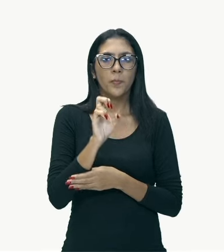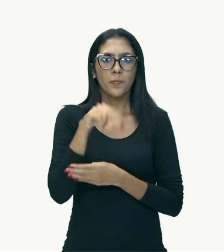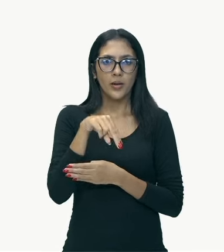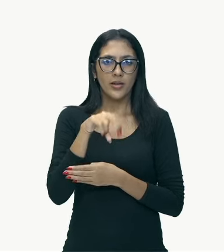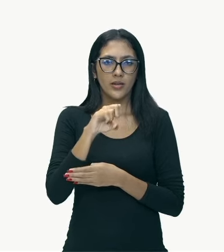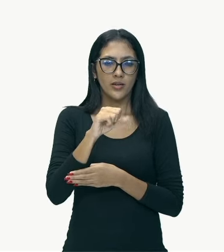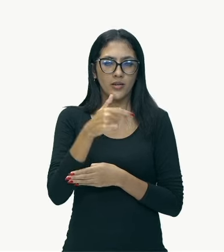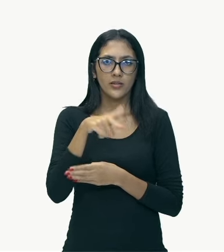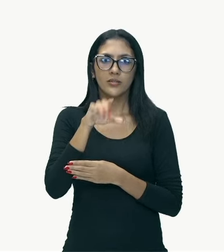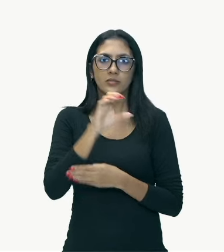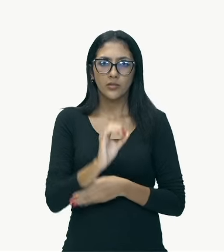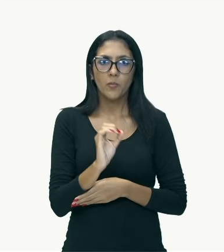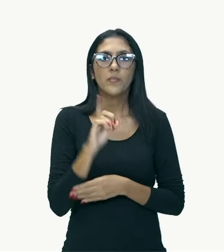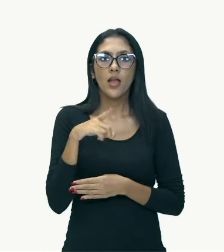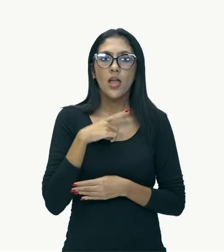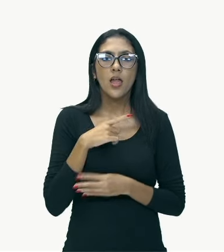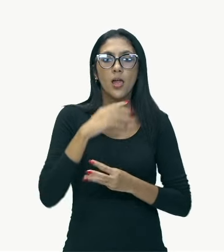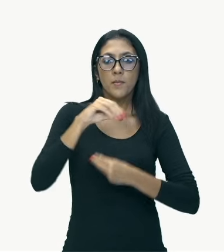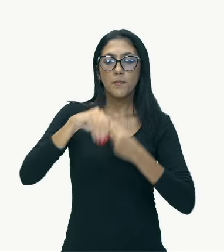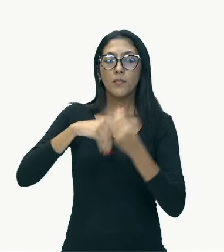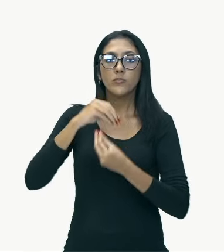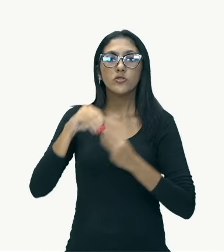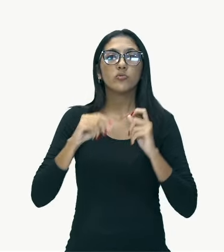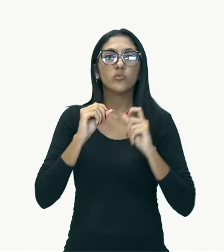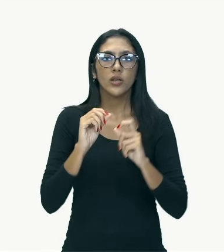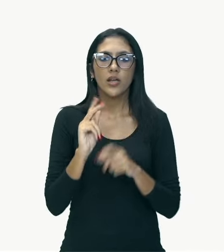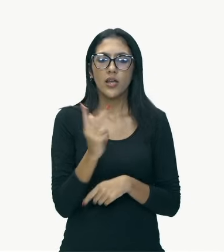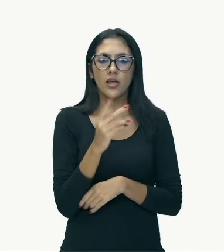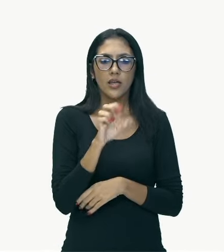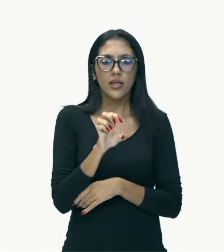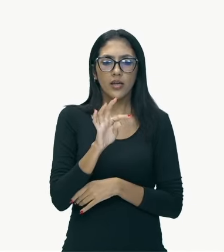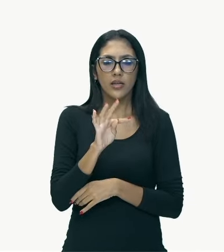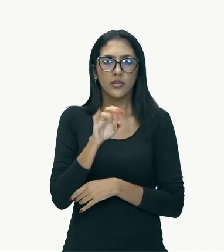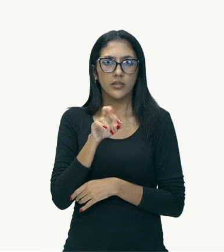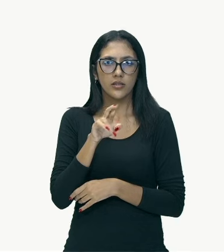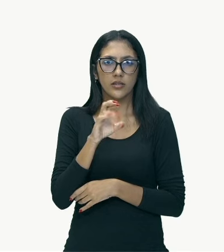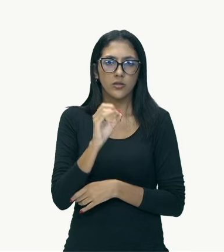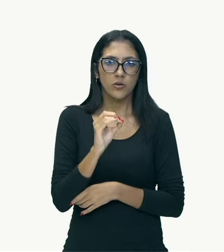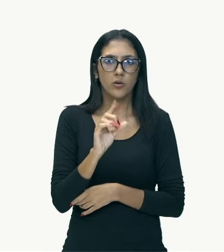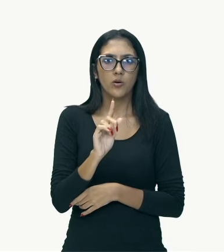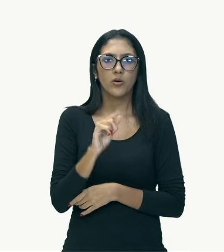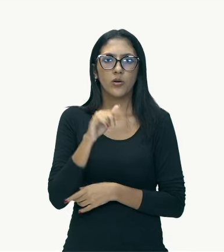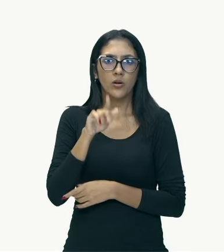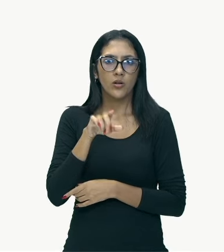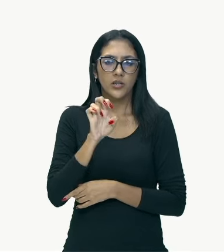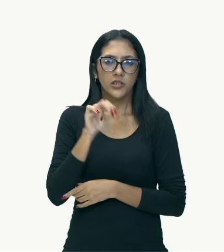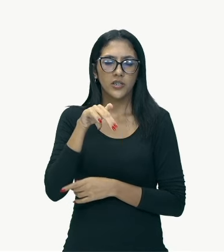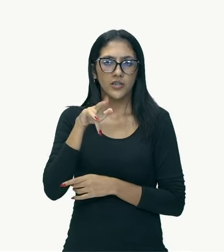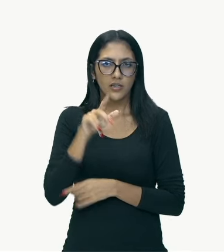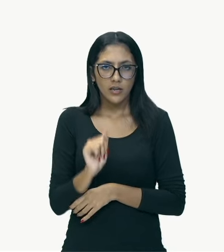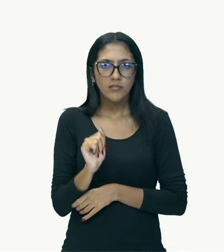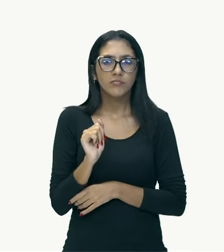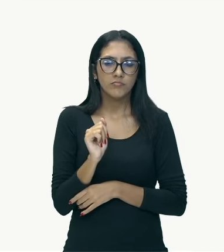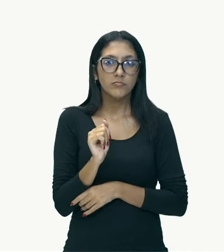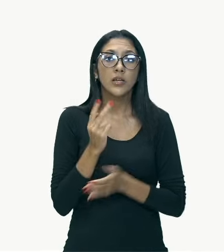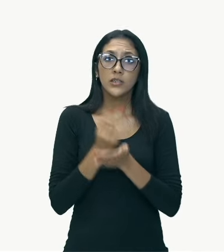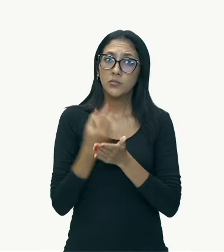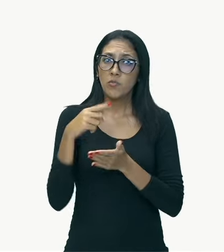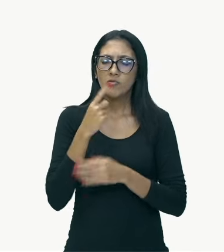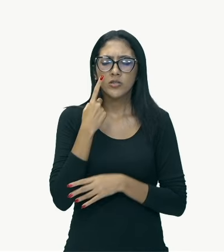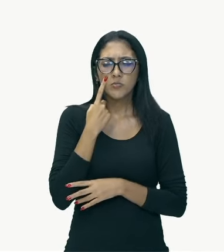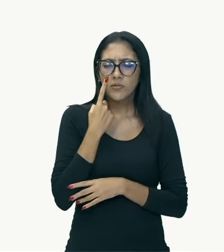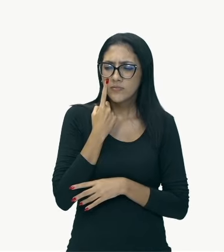uma mistura heterogênea. Isso é muito importante, né? Toda vez que você for olhar um